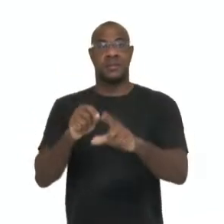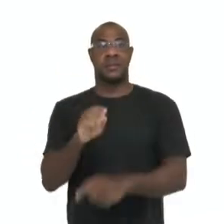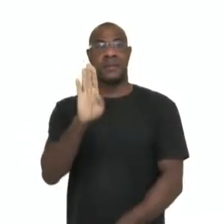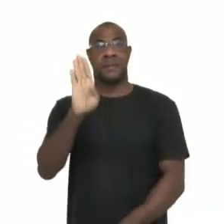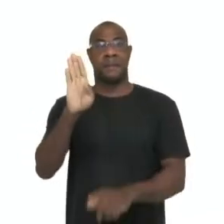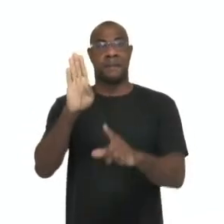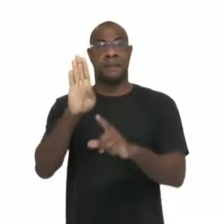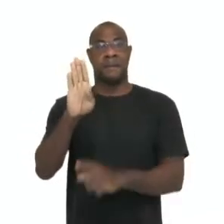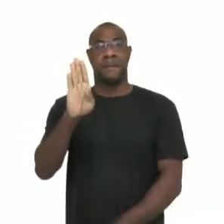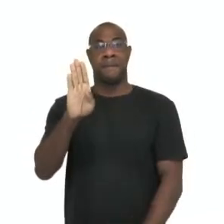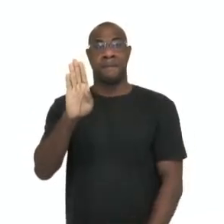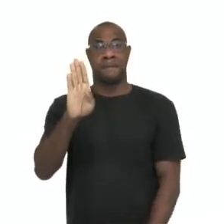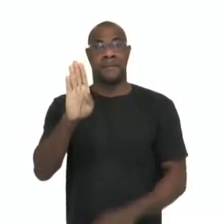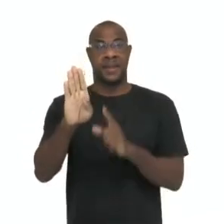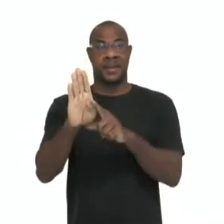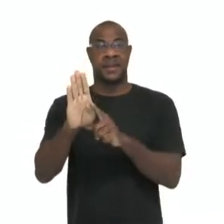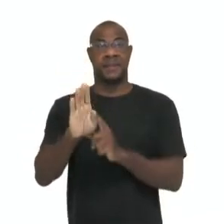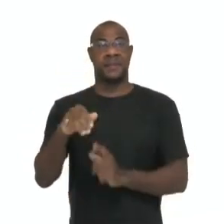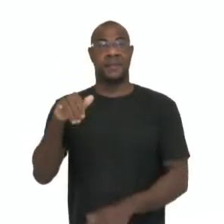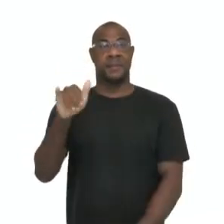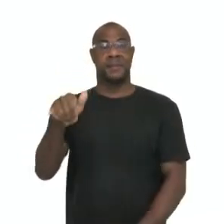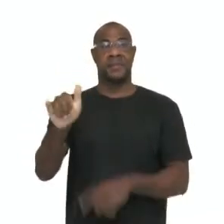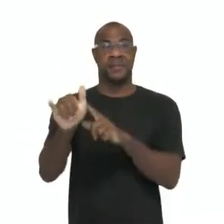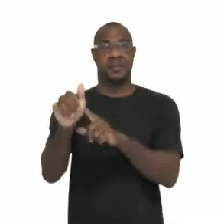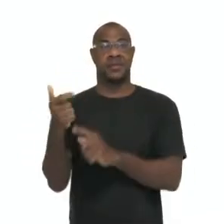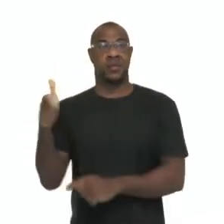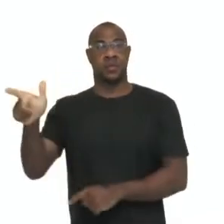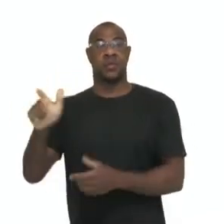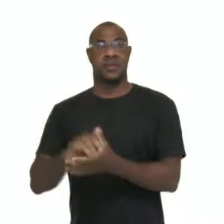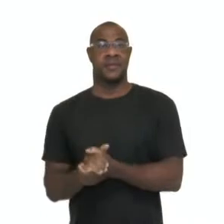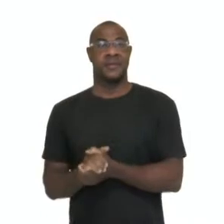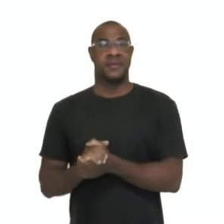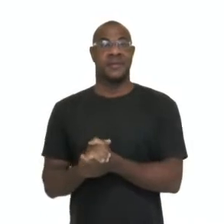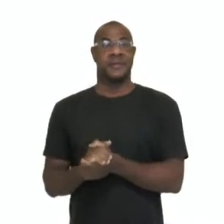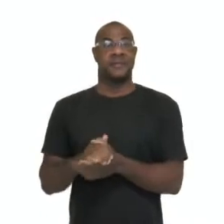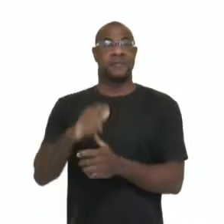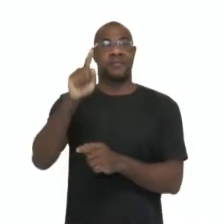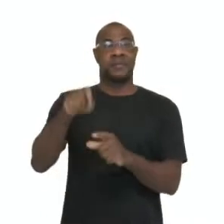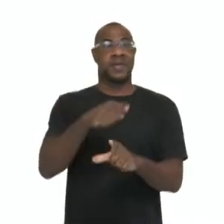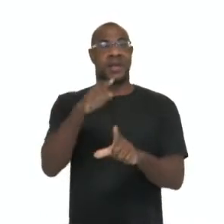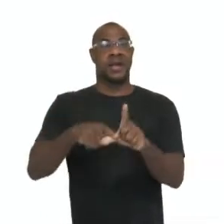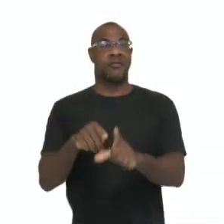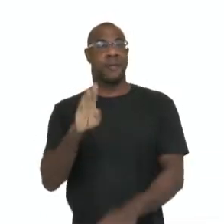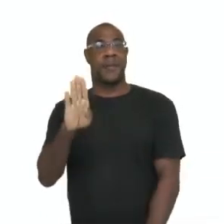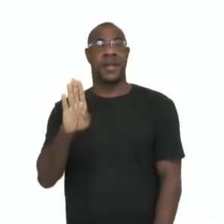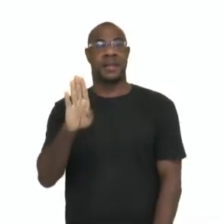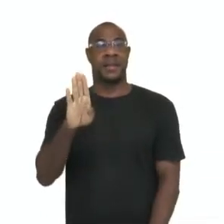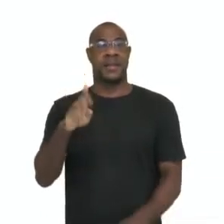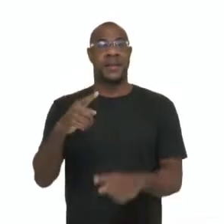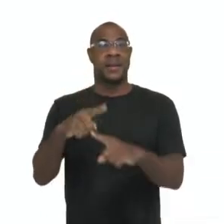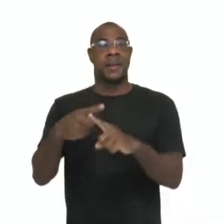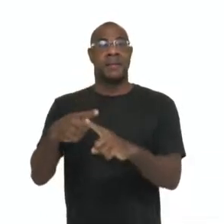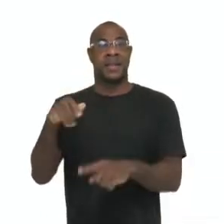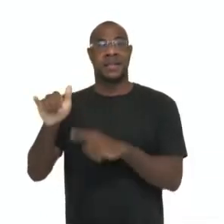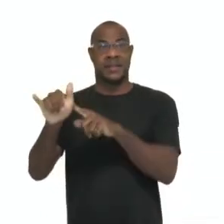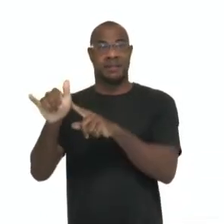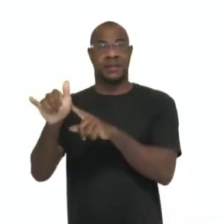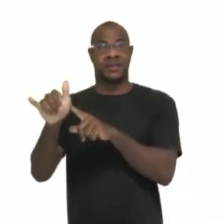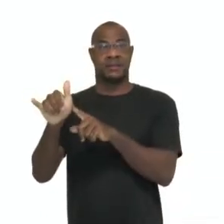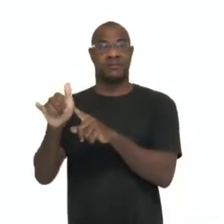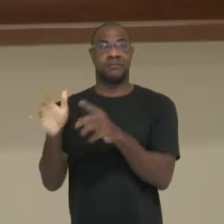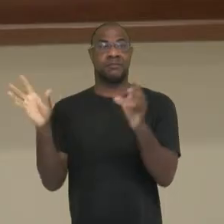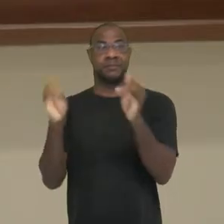e gama é de outro. Então, com alfa mais beta mais gama igual a N, é dado por. Então, eu vou ter